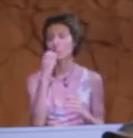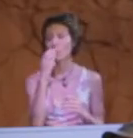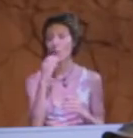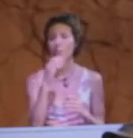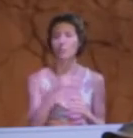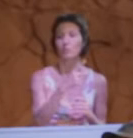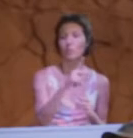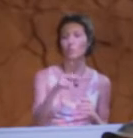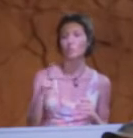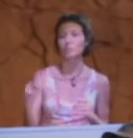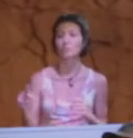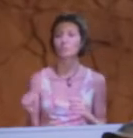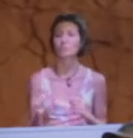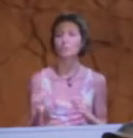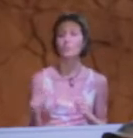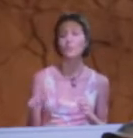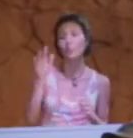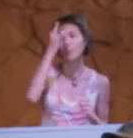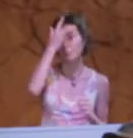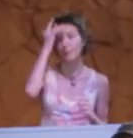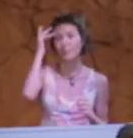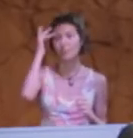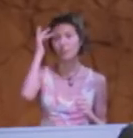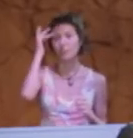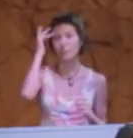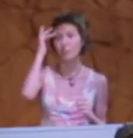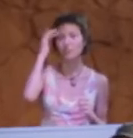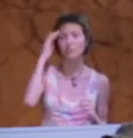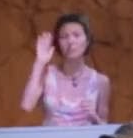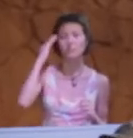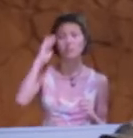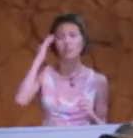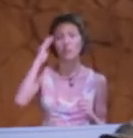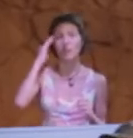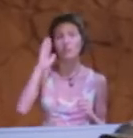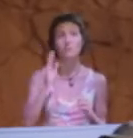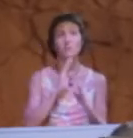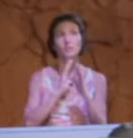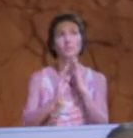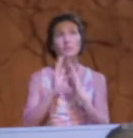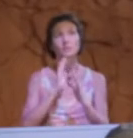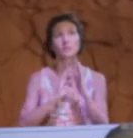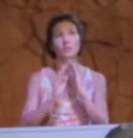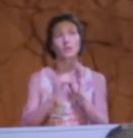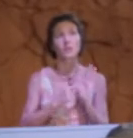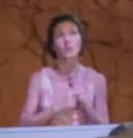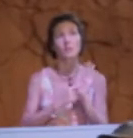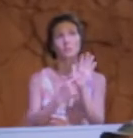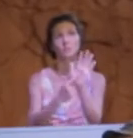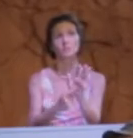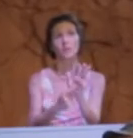anta, né? O parente ali indígena sabe o quanto que a energia da anta é poderosa. Então, ao mesmo tempo a